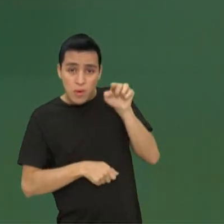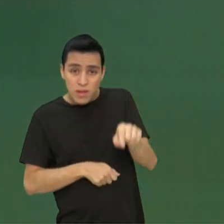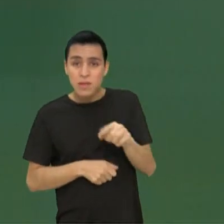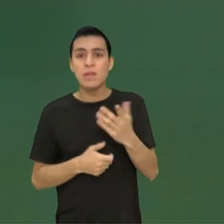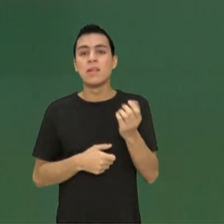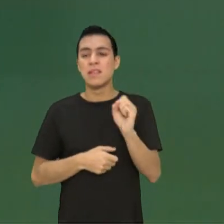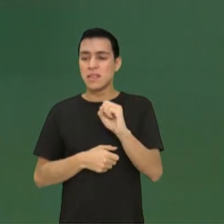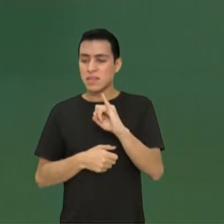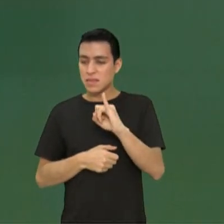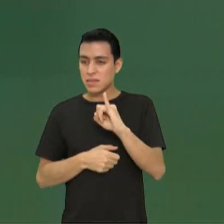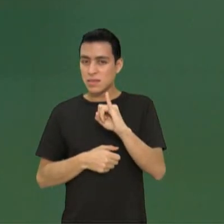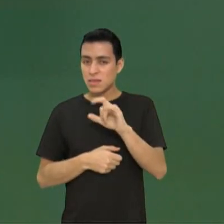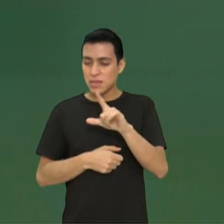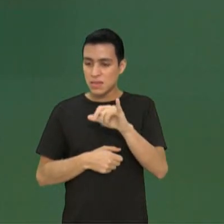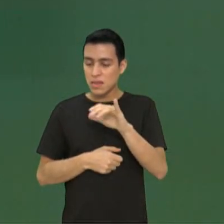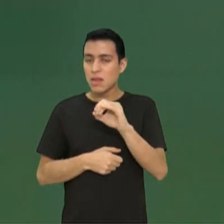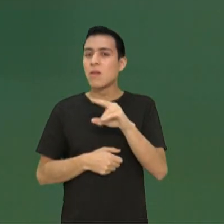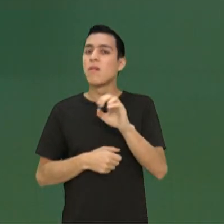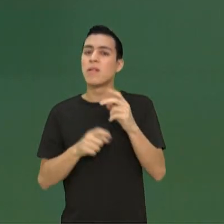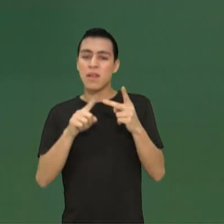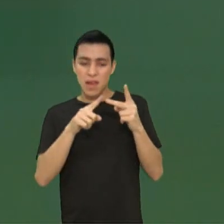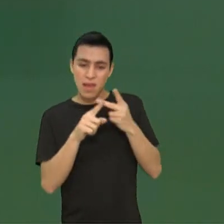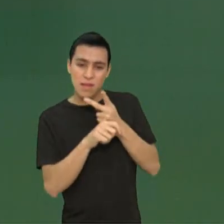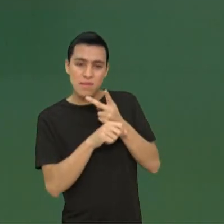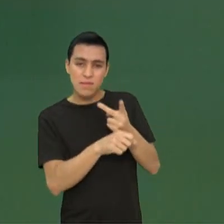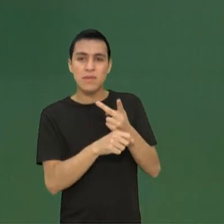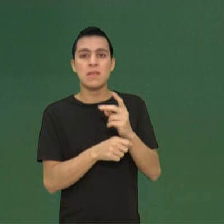Silicone, o nome vem de silício.